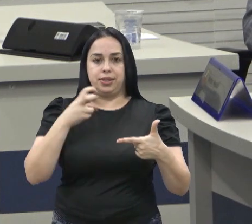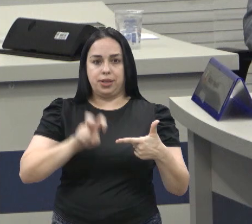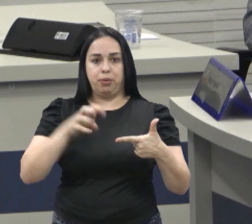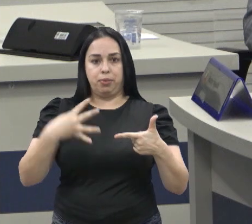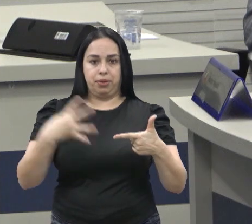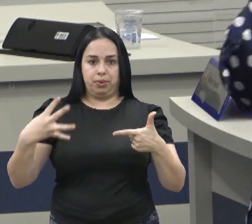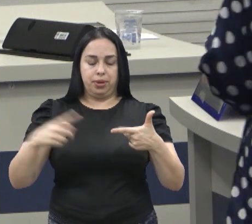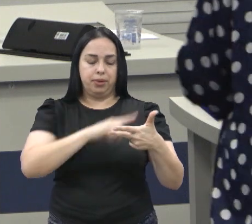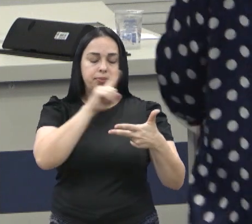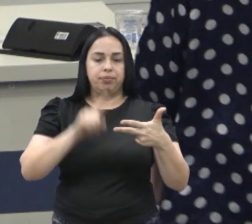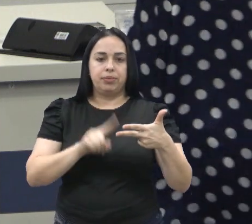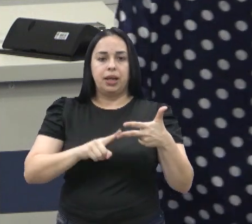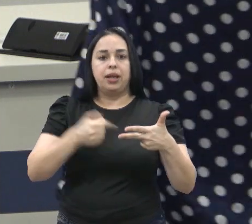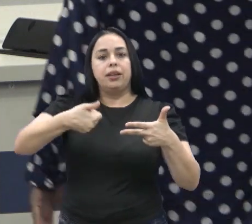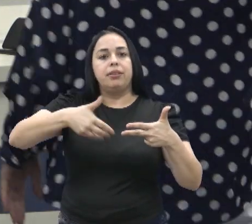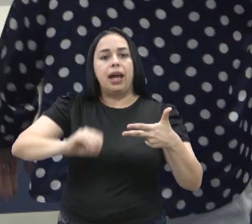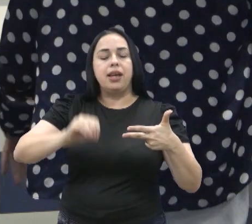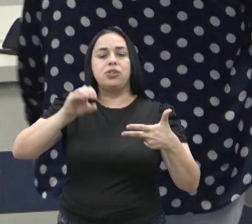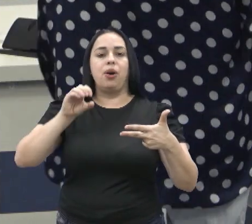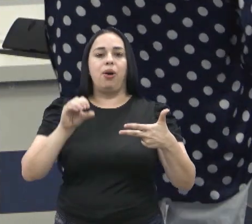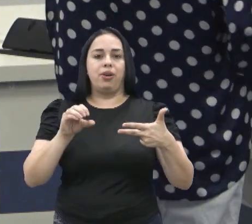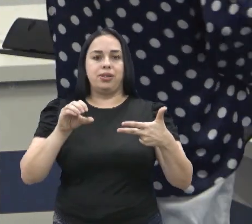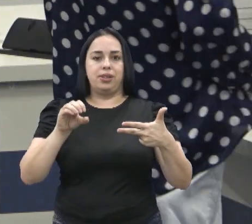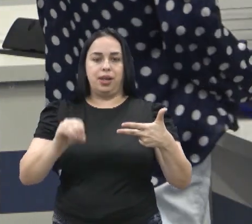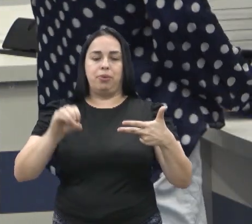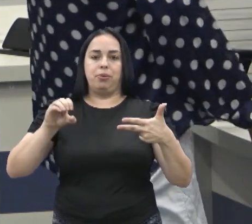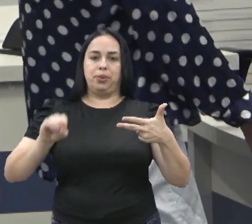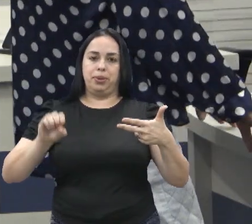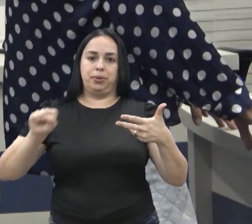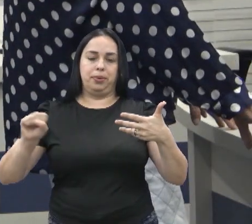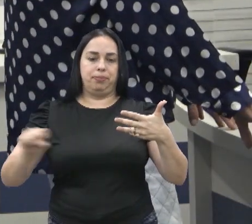11544/2023, processo 10088/2024, processo